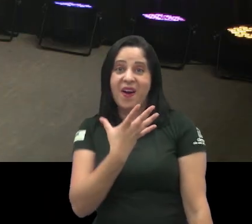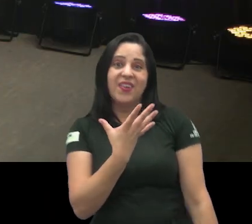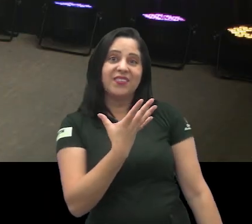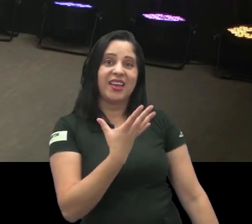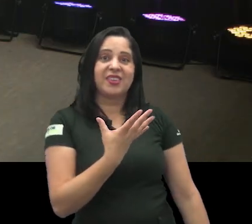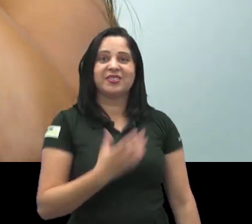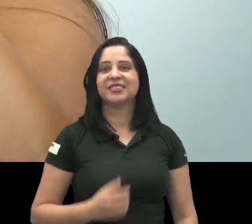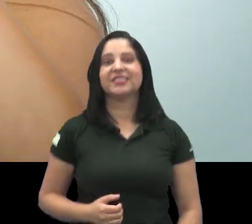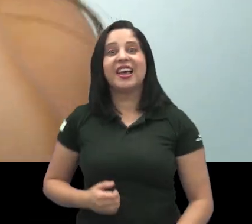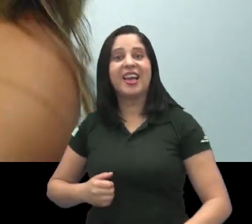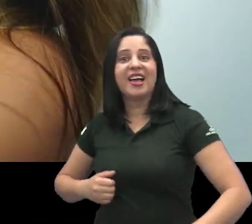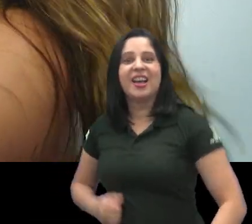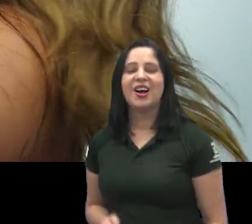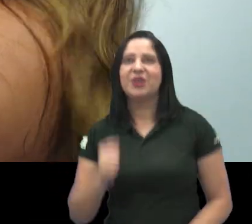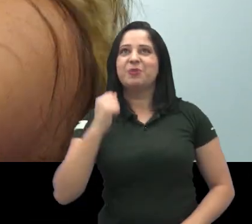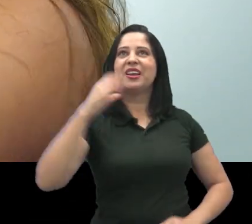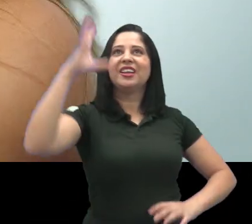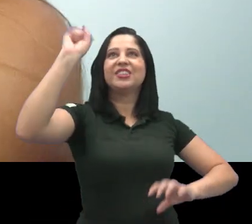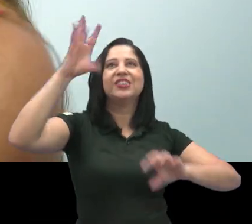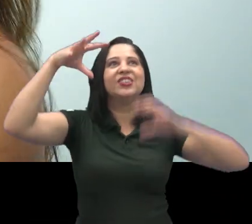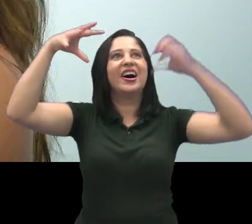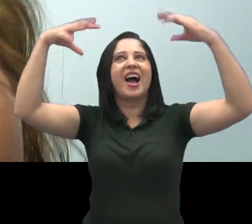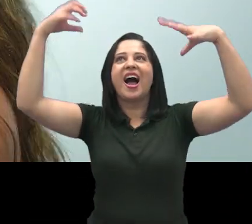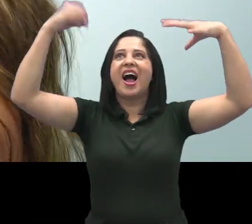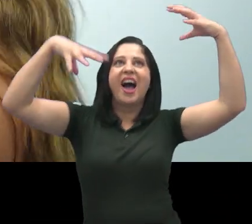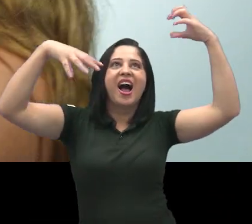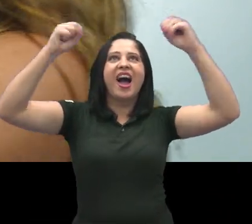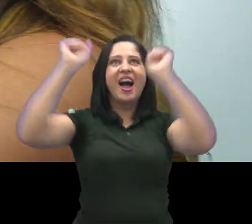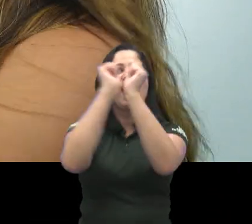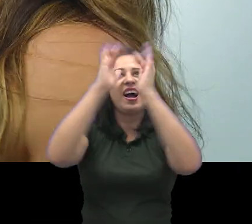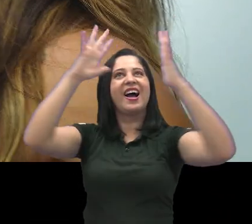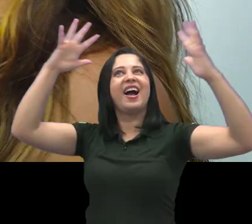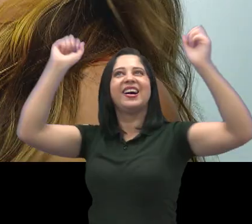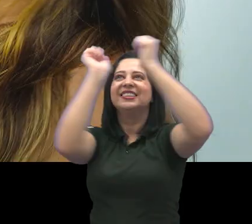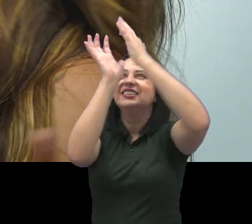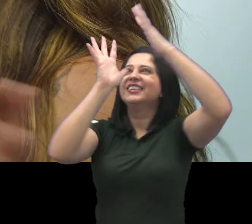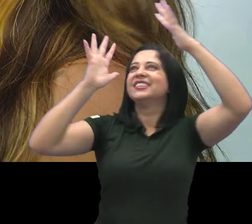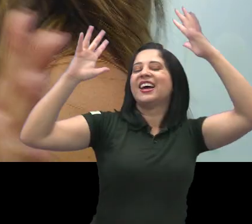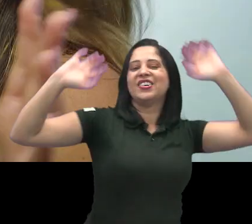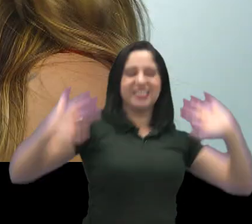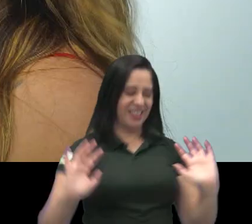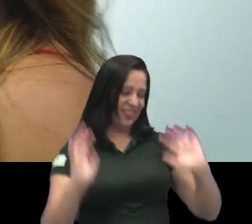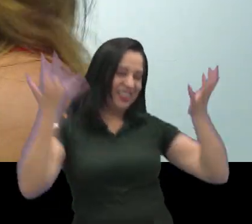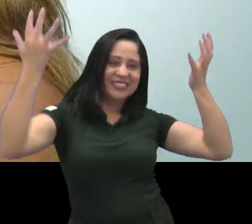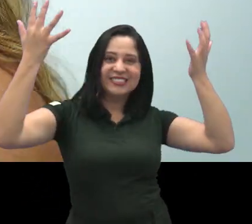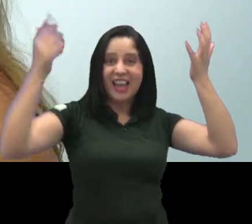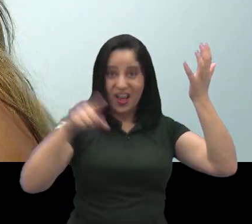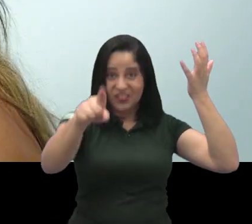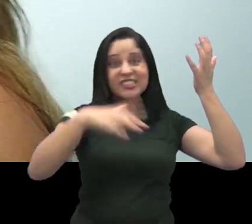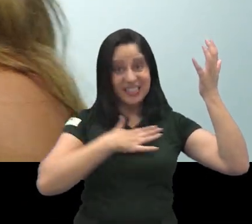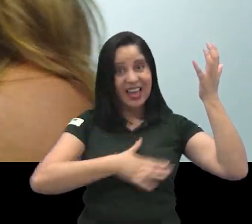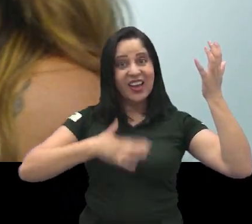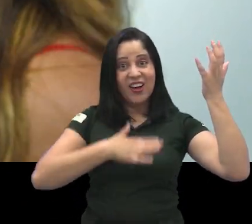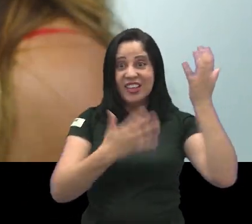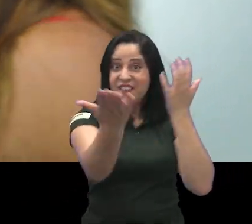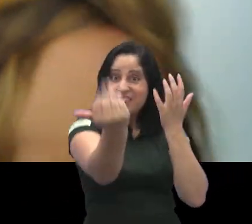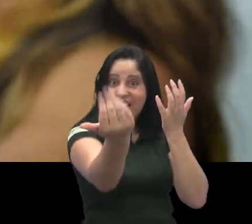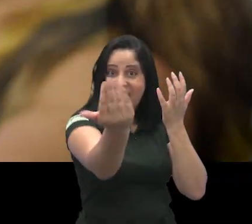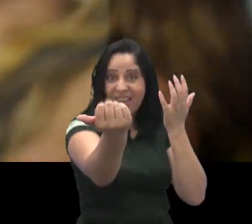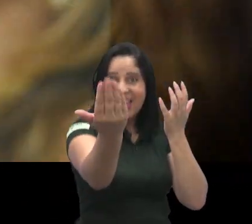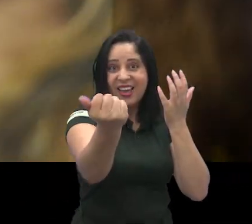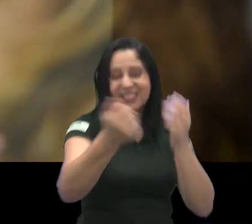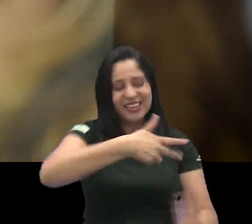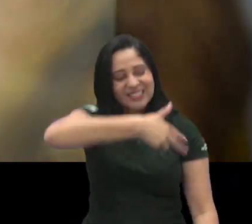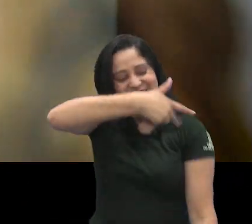bom. Vai começar um brilho no ar, festa tão tão linda, você vai gostar.